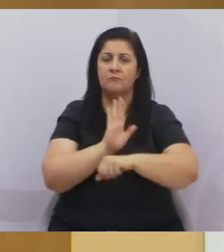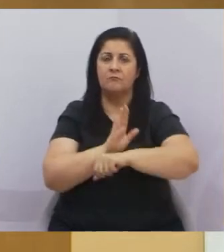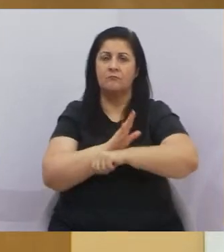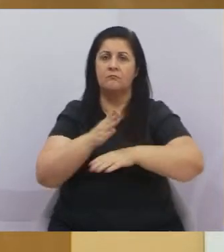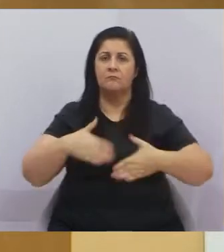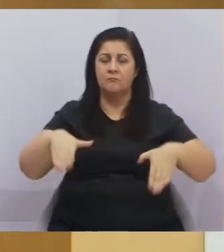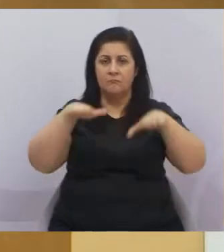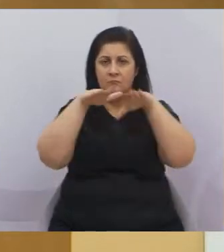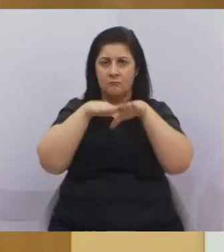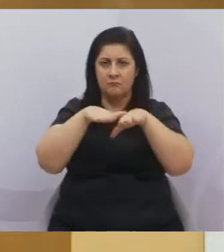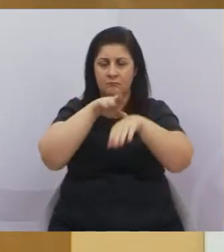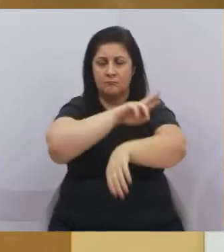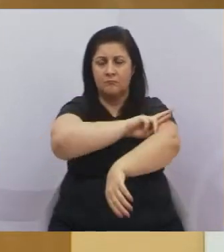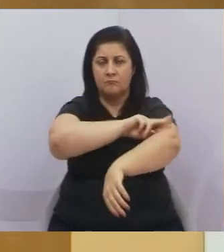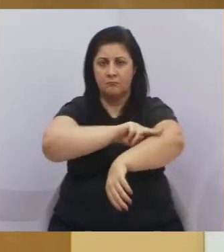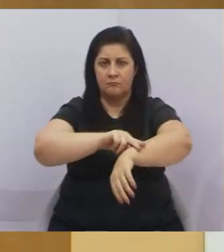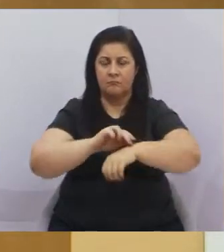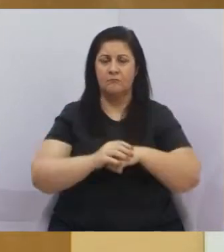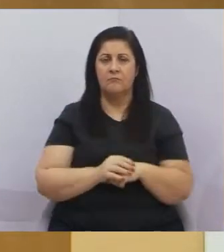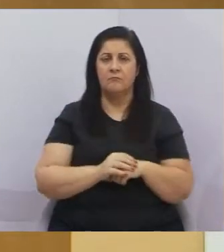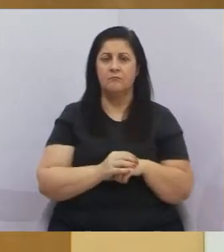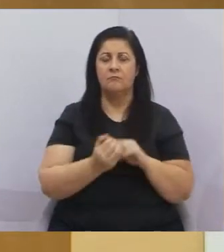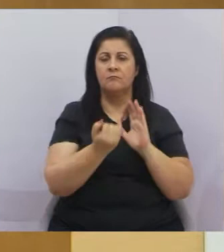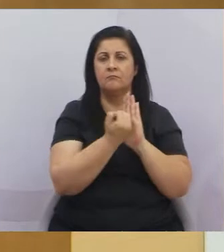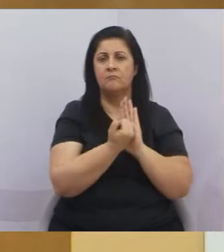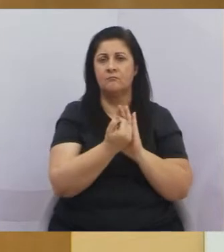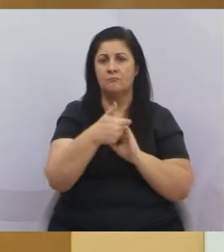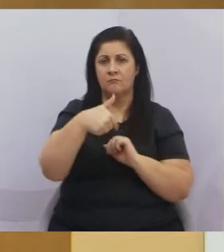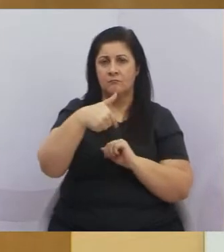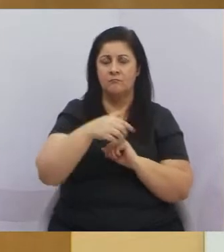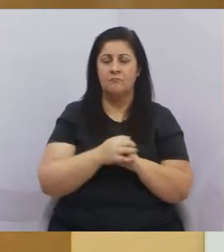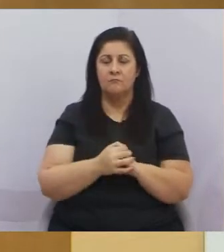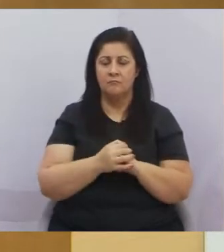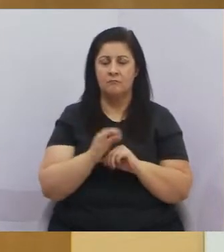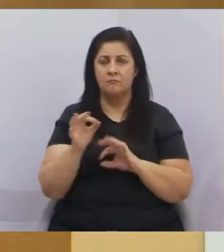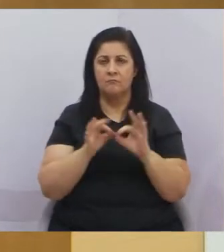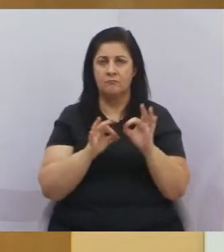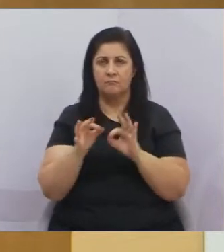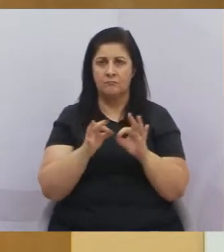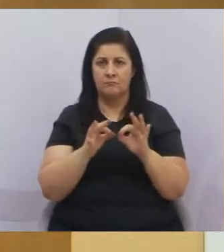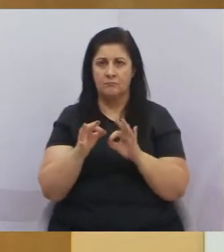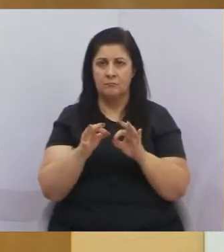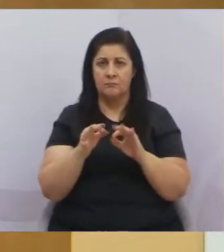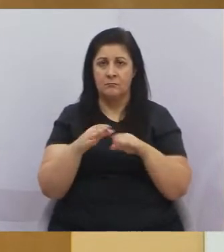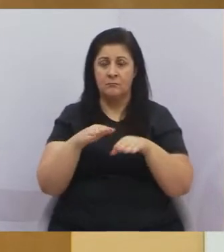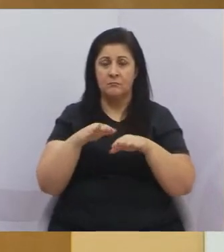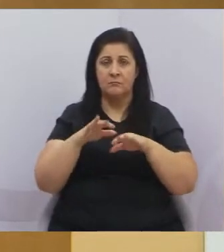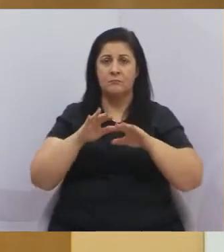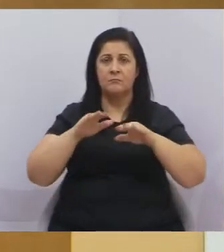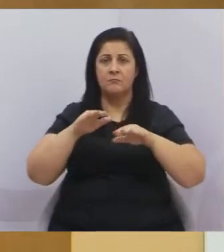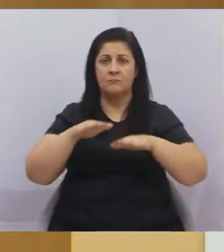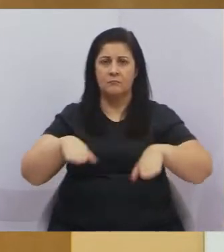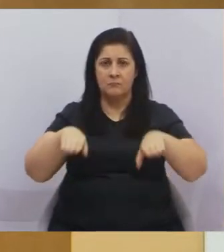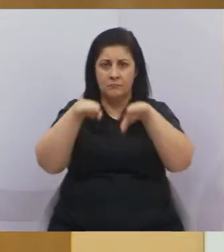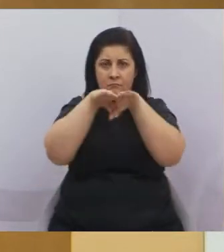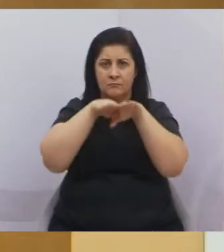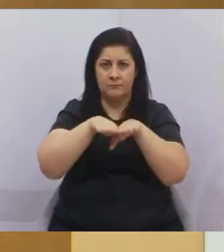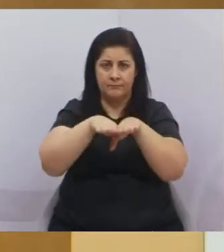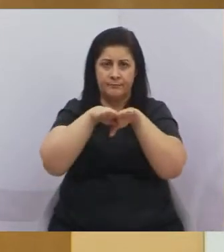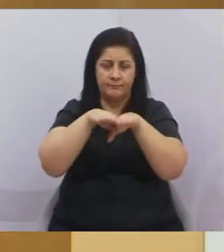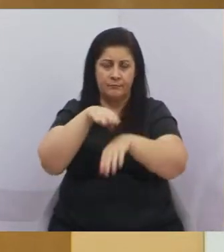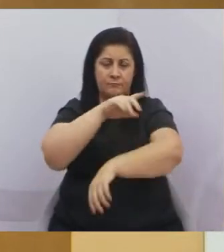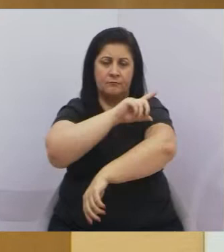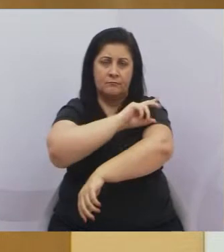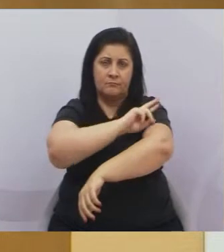município. Inciso 7º. Organizar e acompanhar a Conferência Municipal de Promoção da Igualdade Racial.